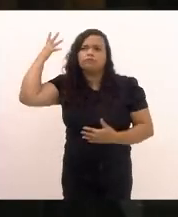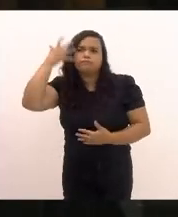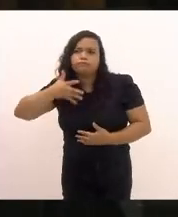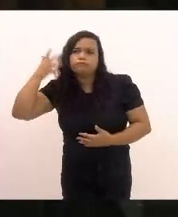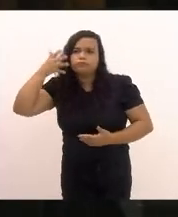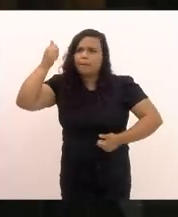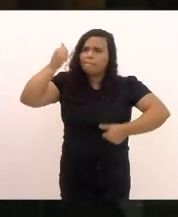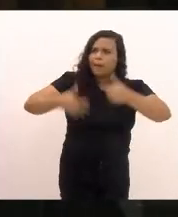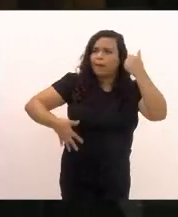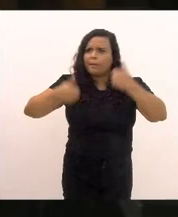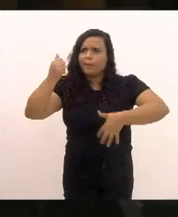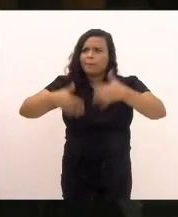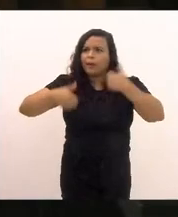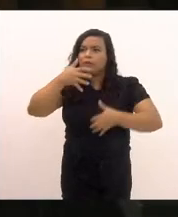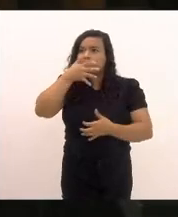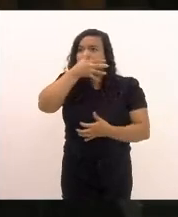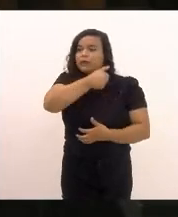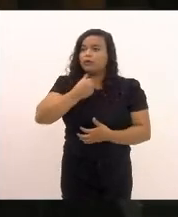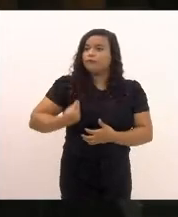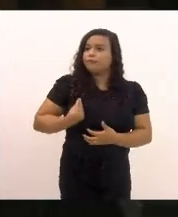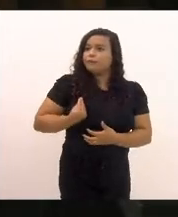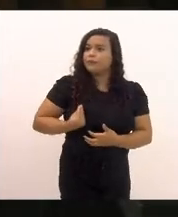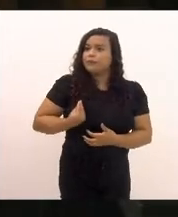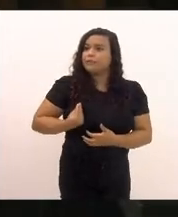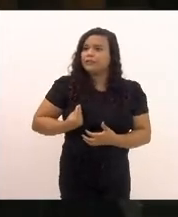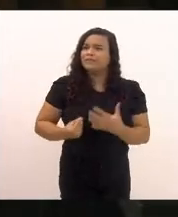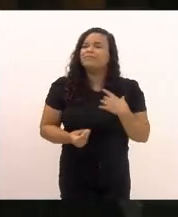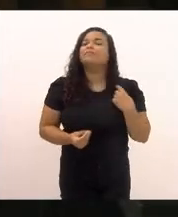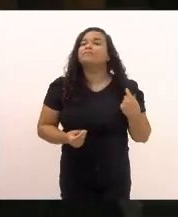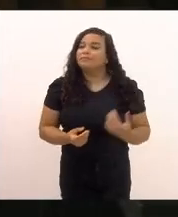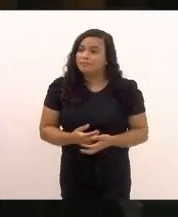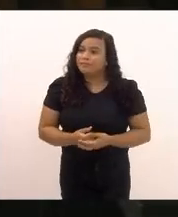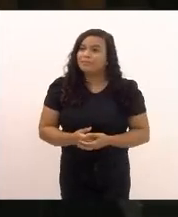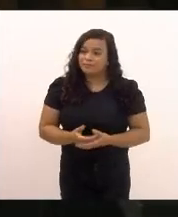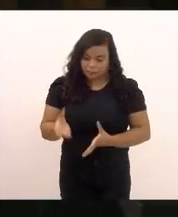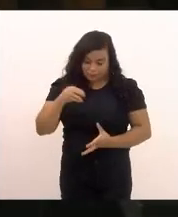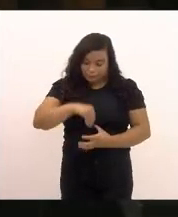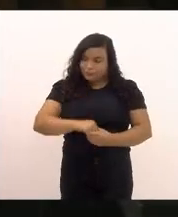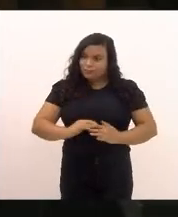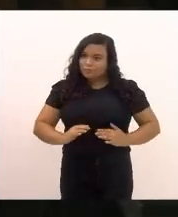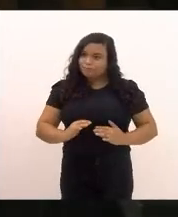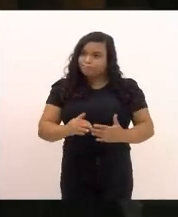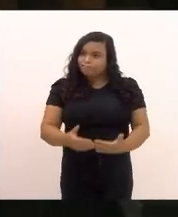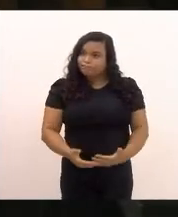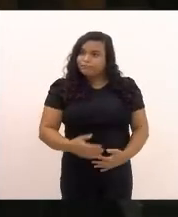sobre o enfoque da defesa da vida desde o útero materno.